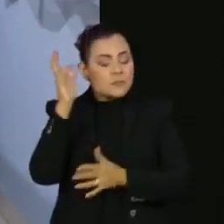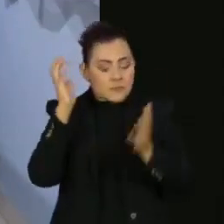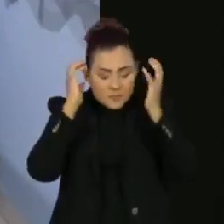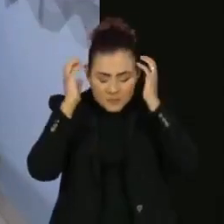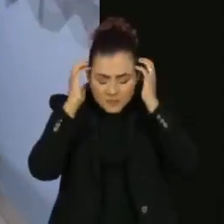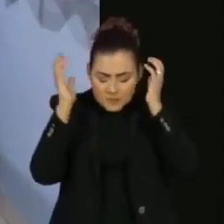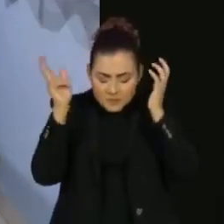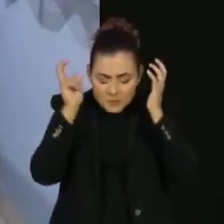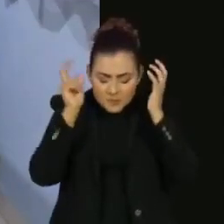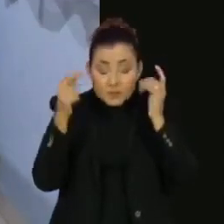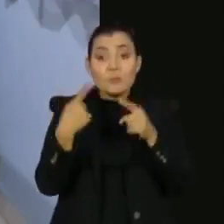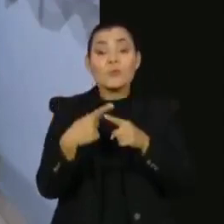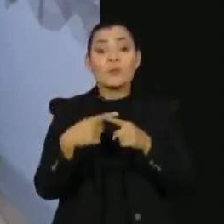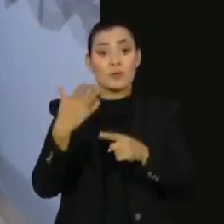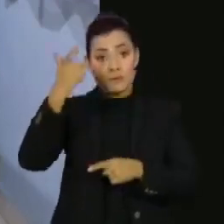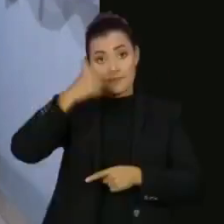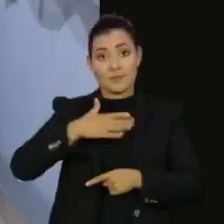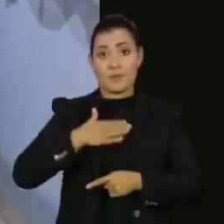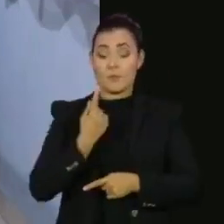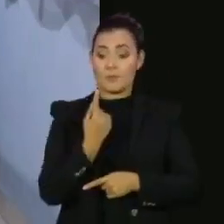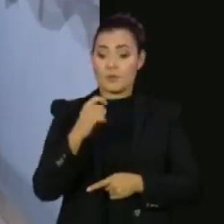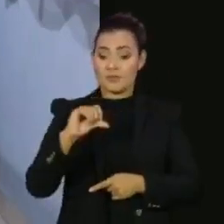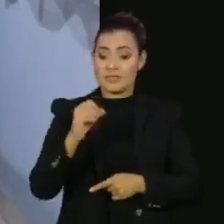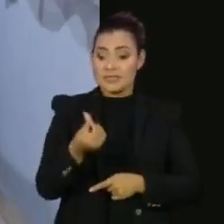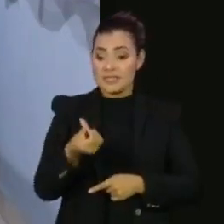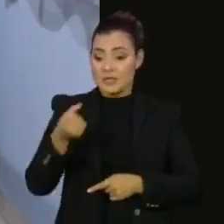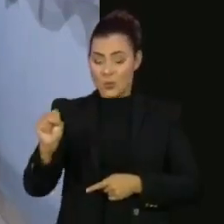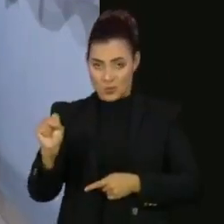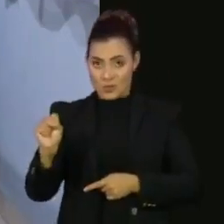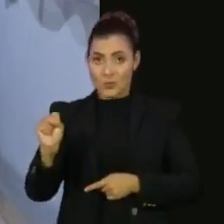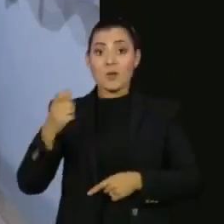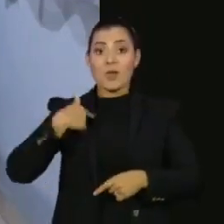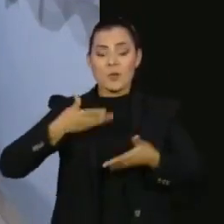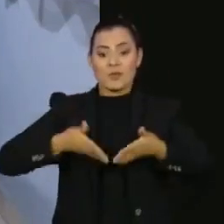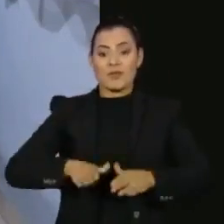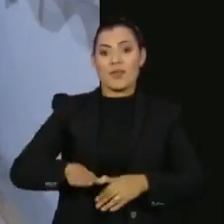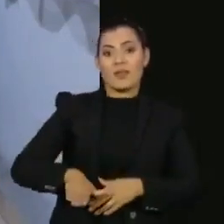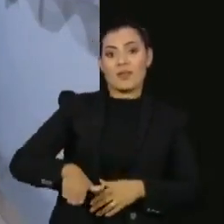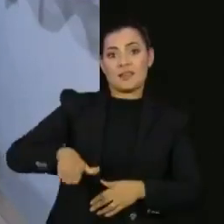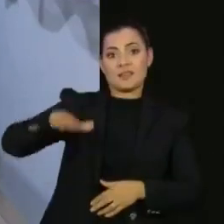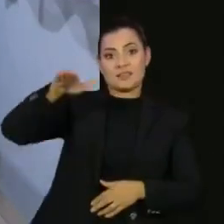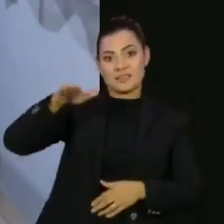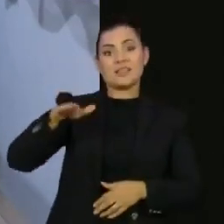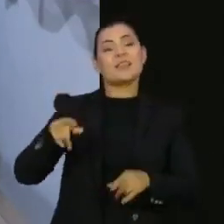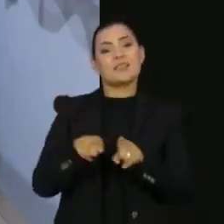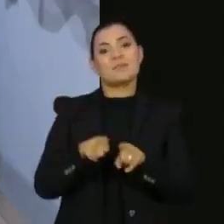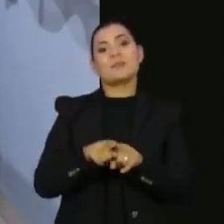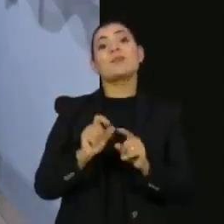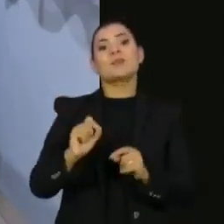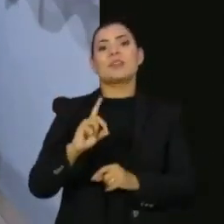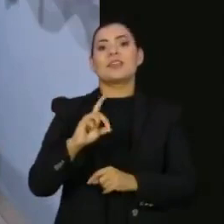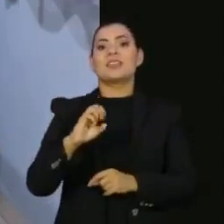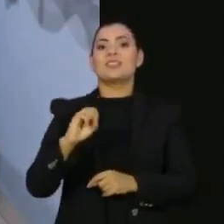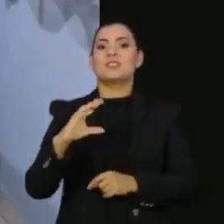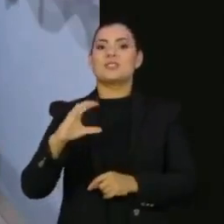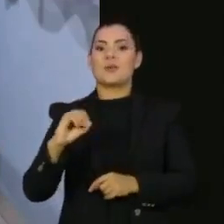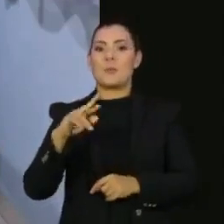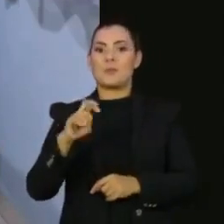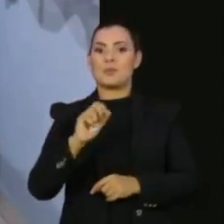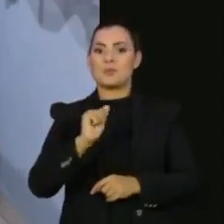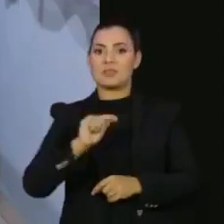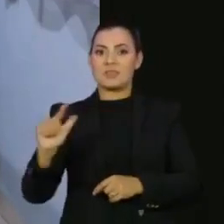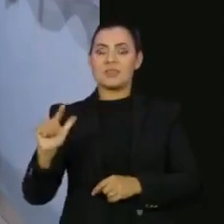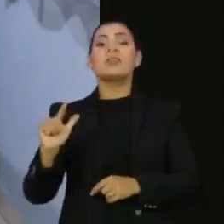metal porque eu sou de 1968, então eu cresci na disco music, adorava disco